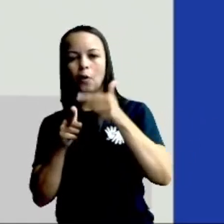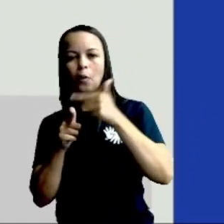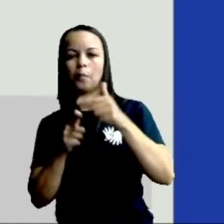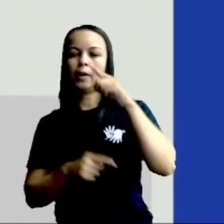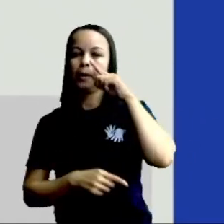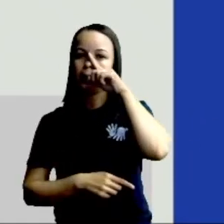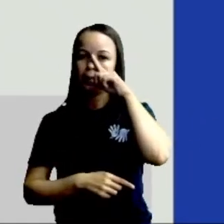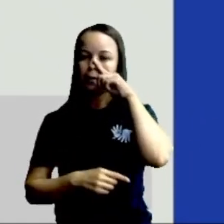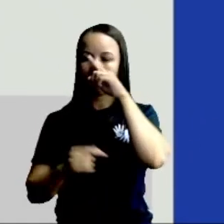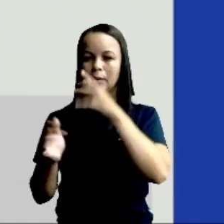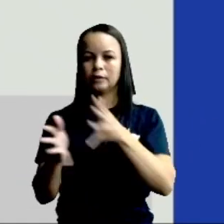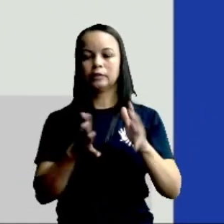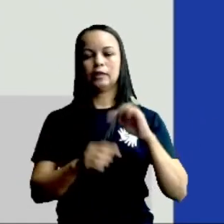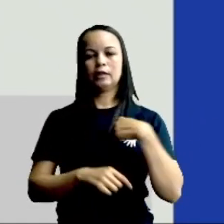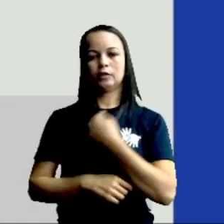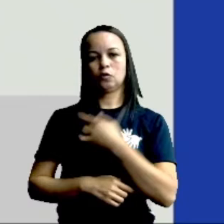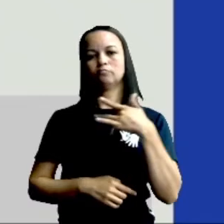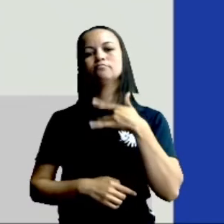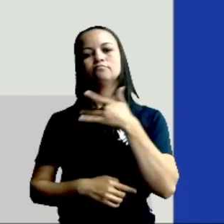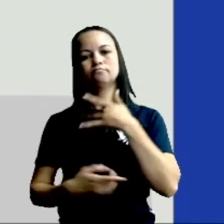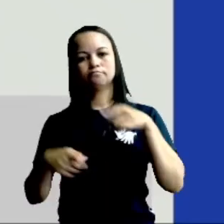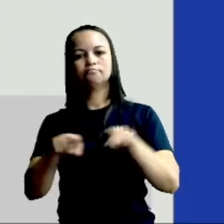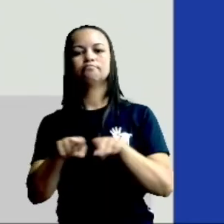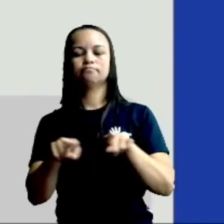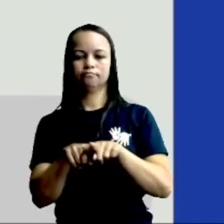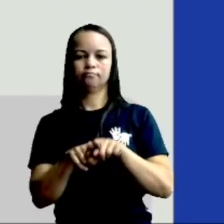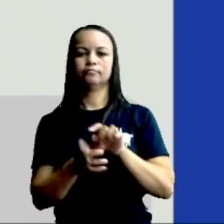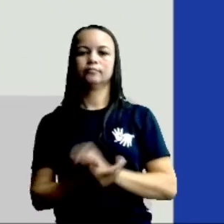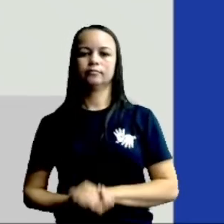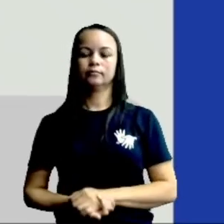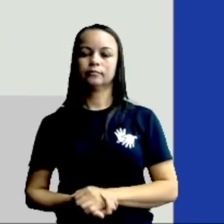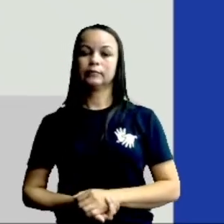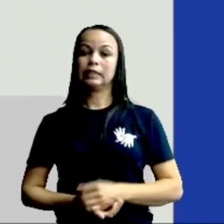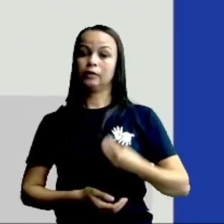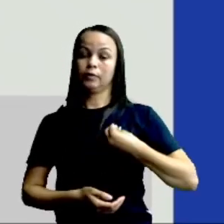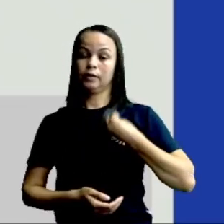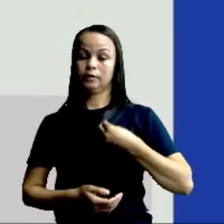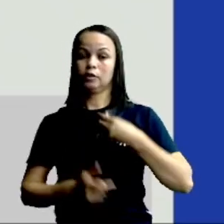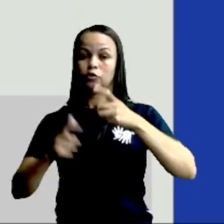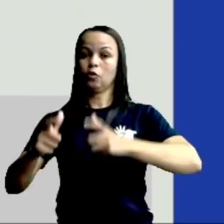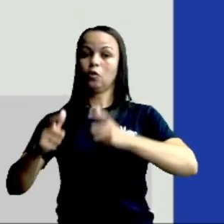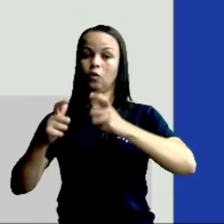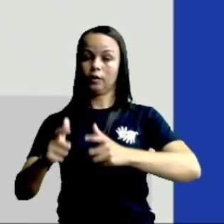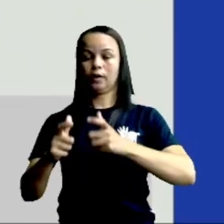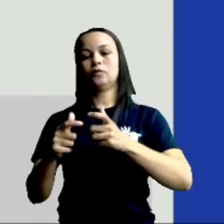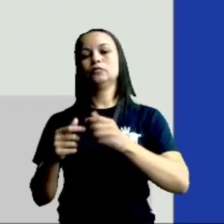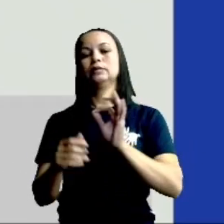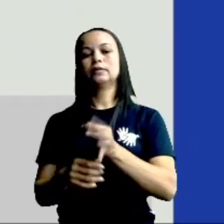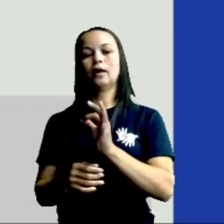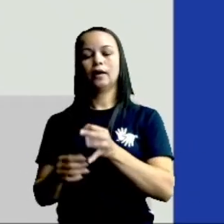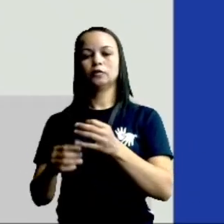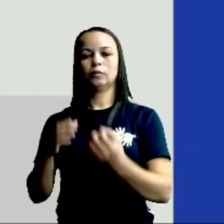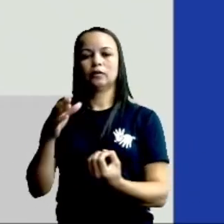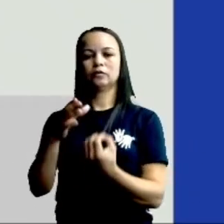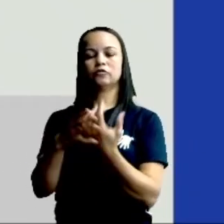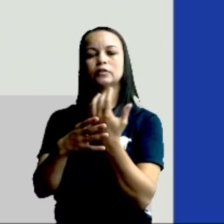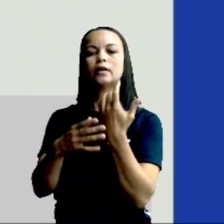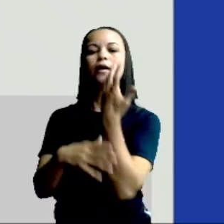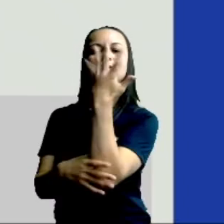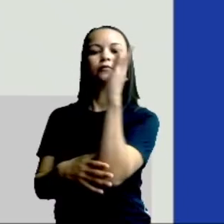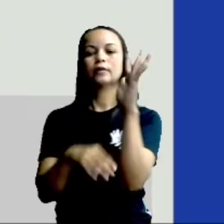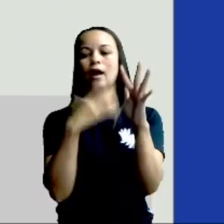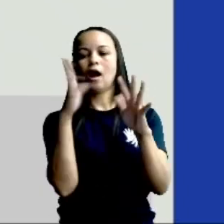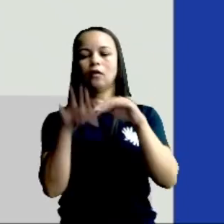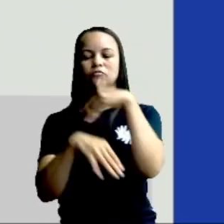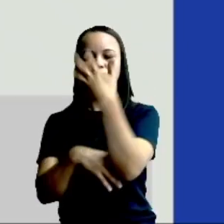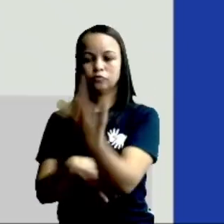nossa saúde, isso mesmo. Então, existe o local certo para você derrubar a árvore, para você construir alguma coisa, que você